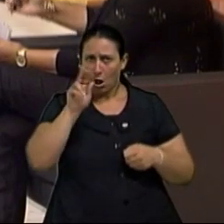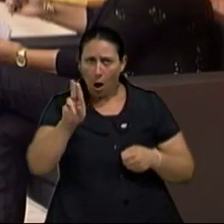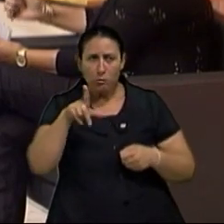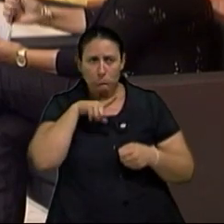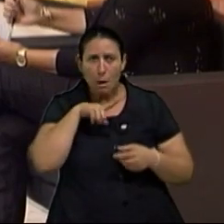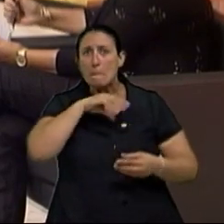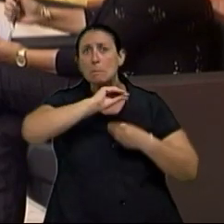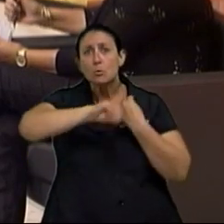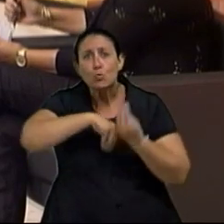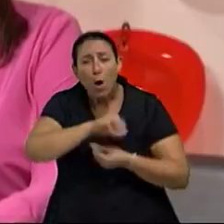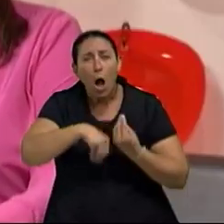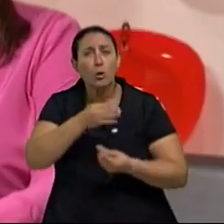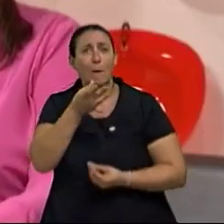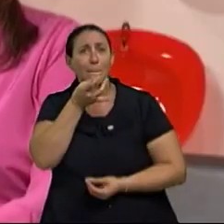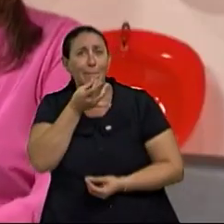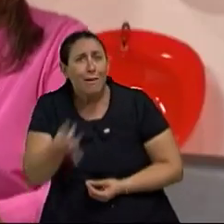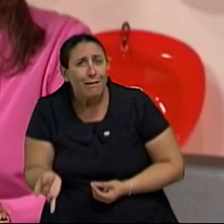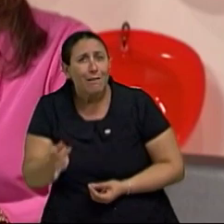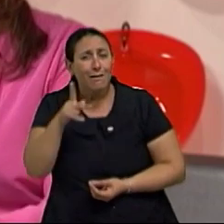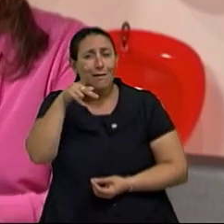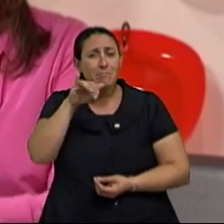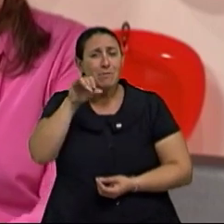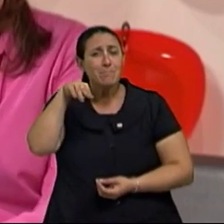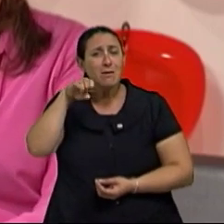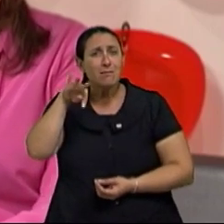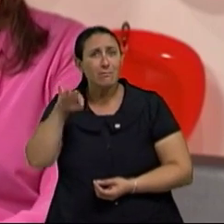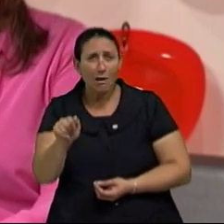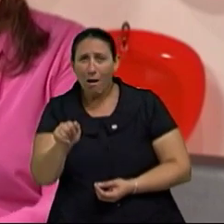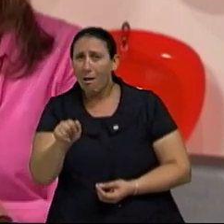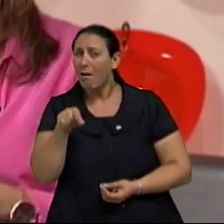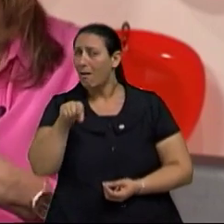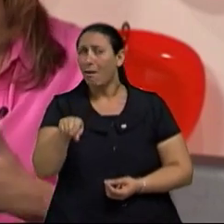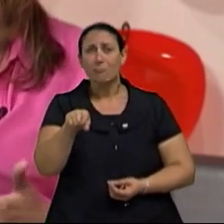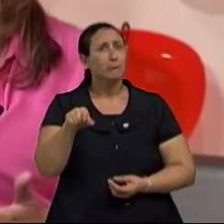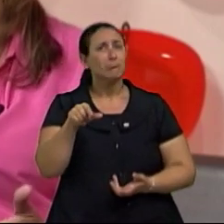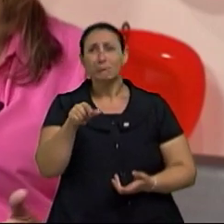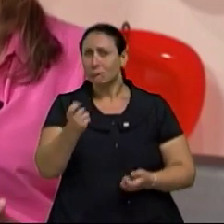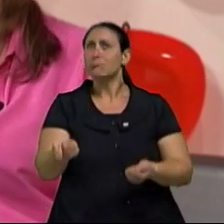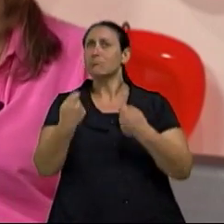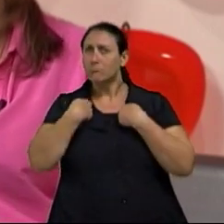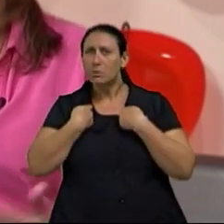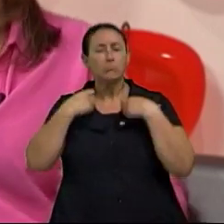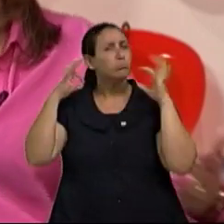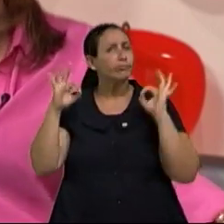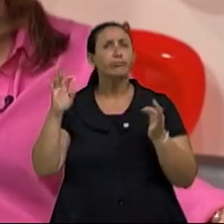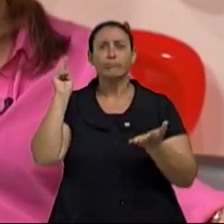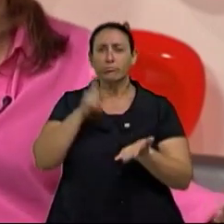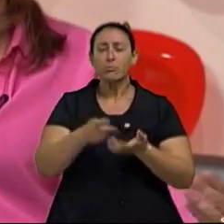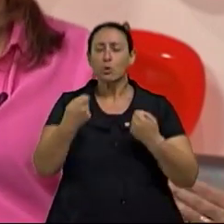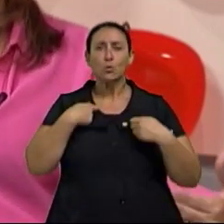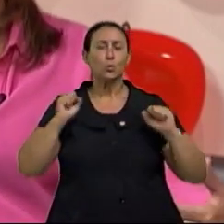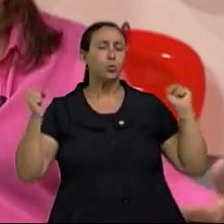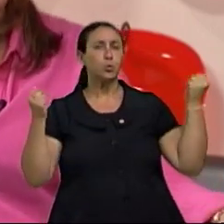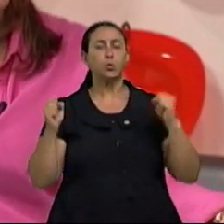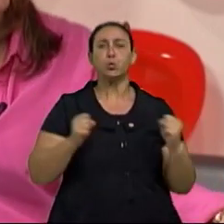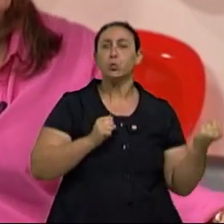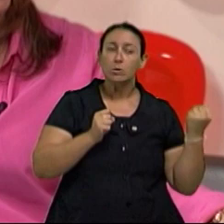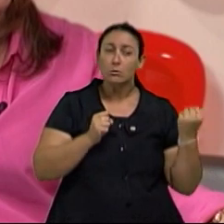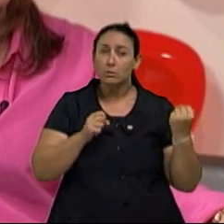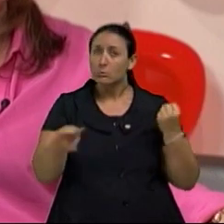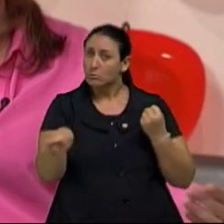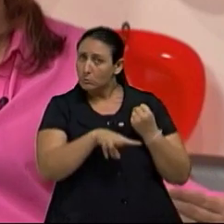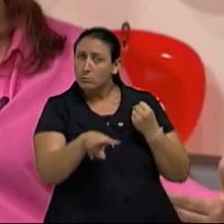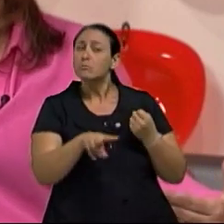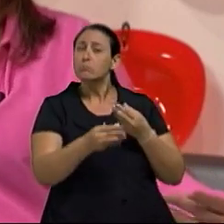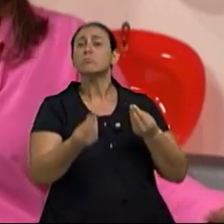com pimenta, que é uma substância comprovadamente termogênica, acelera o metabolismo. Ótimo, você tem o prazer